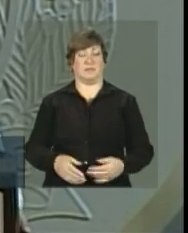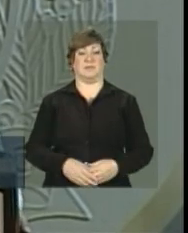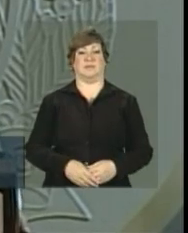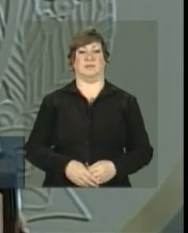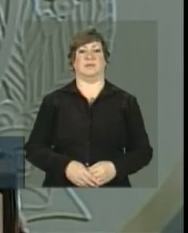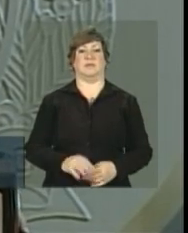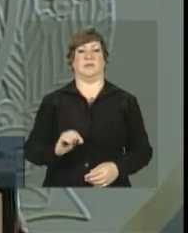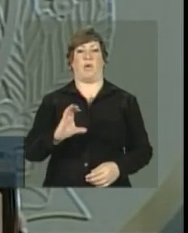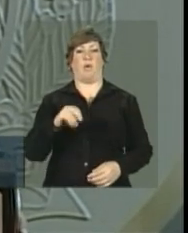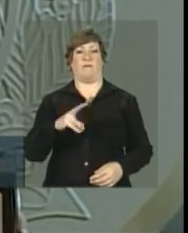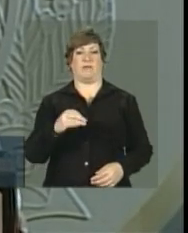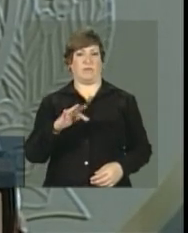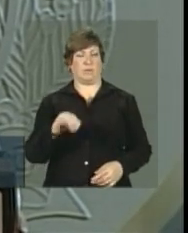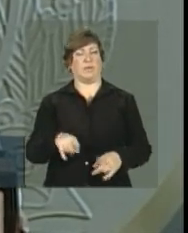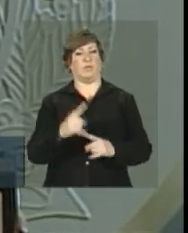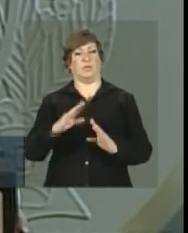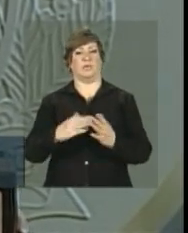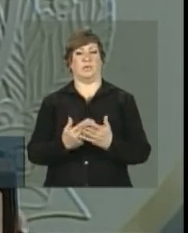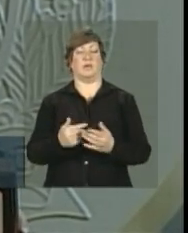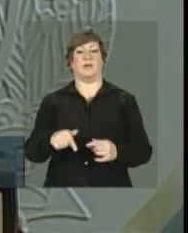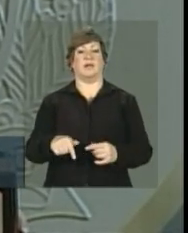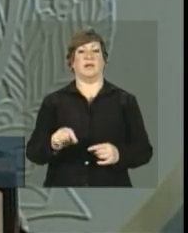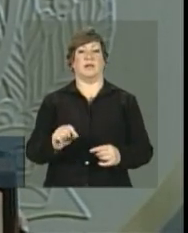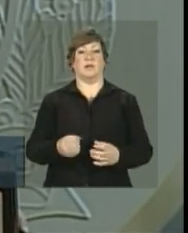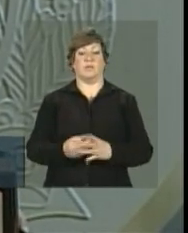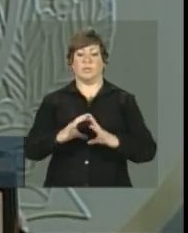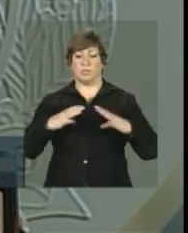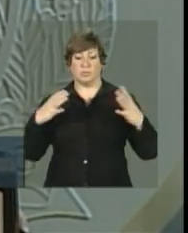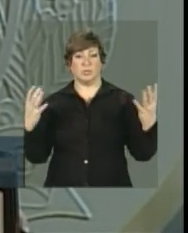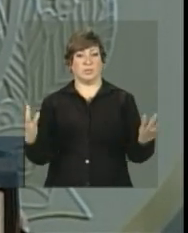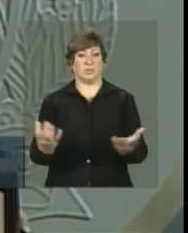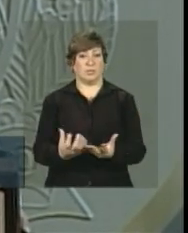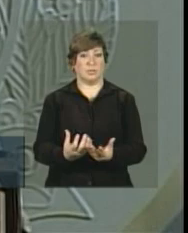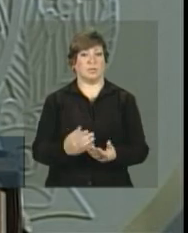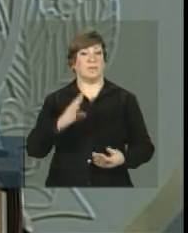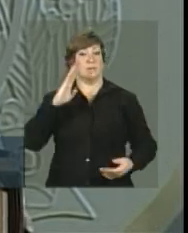ela também foi um dos centros